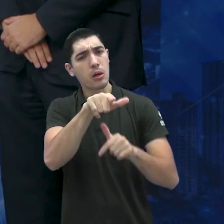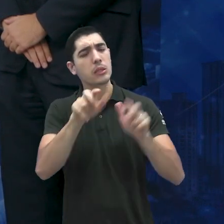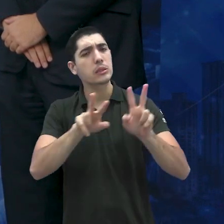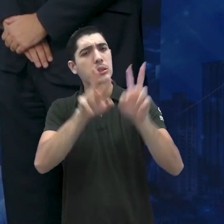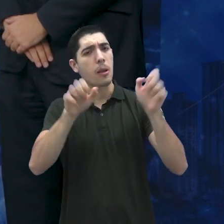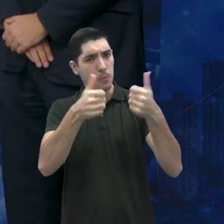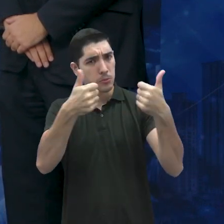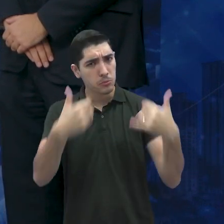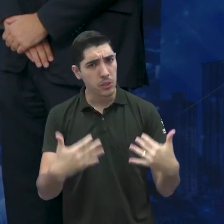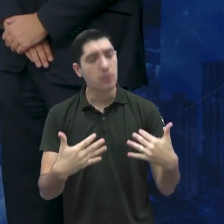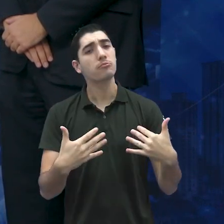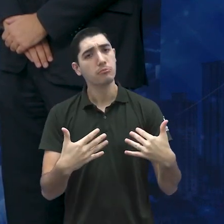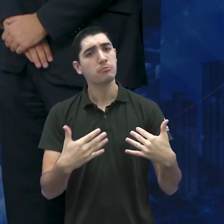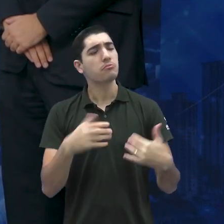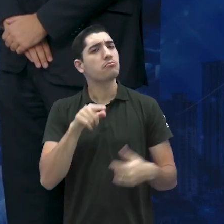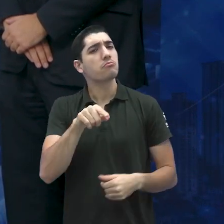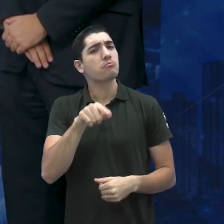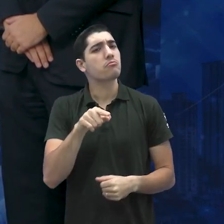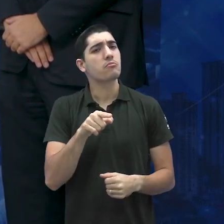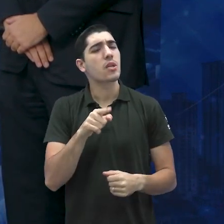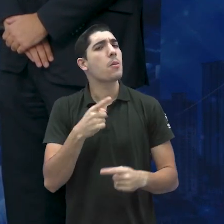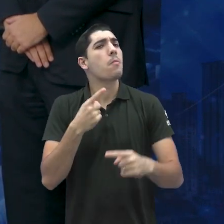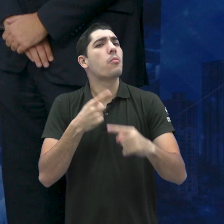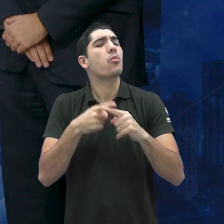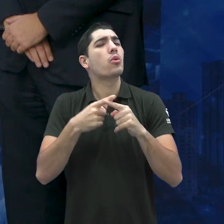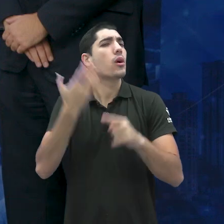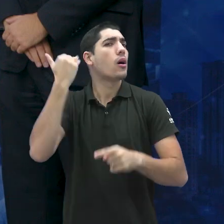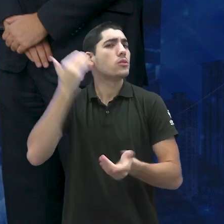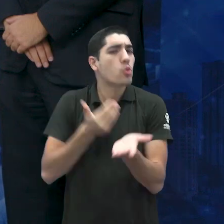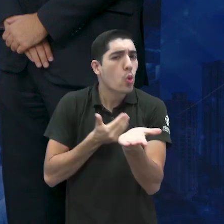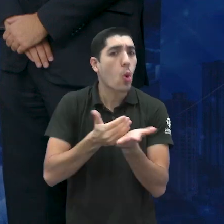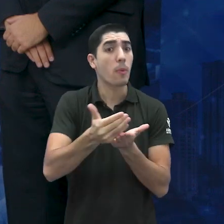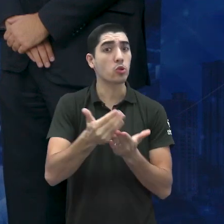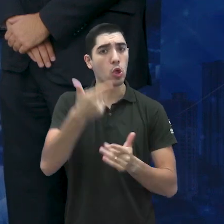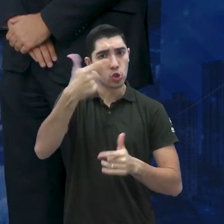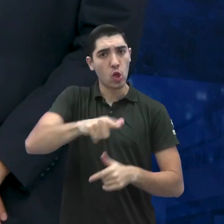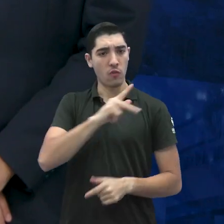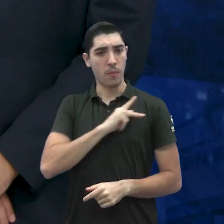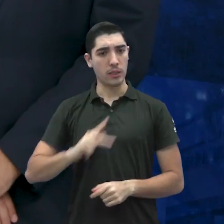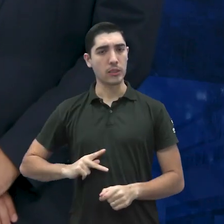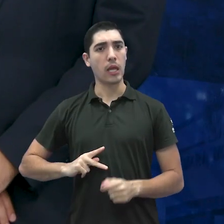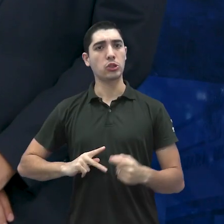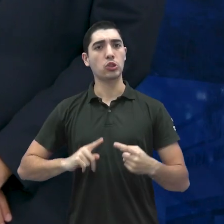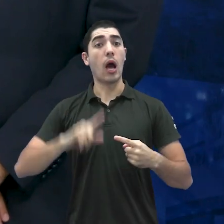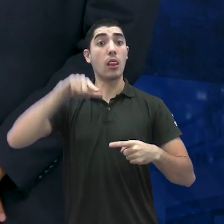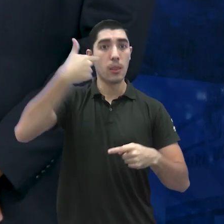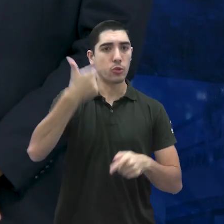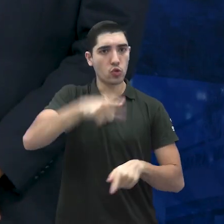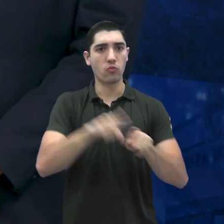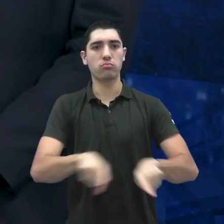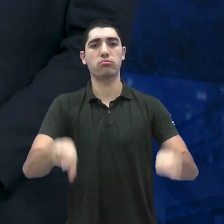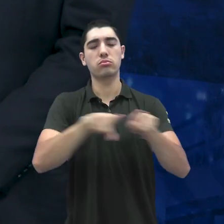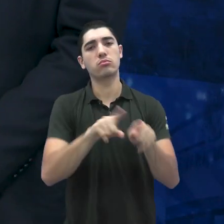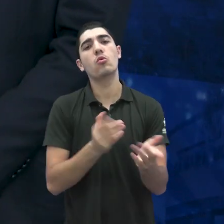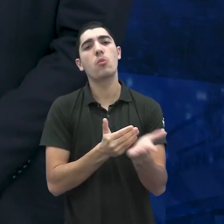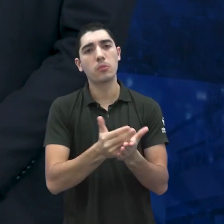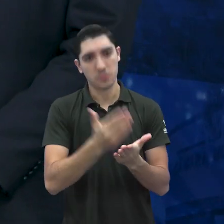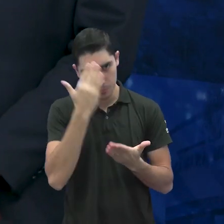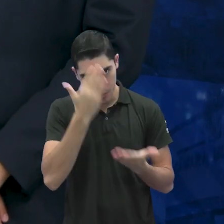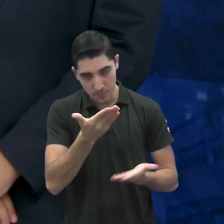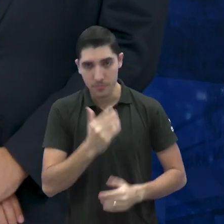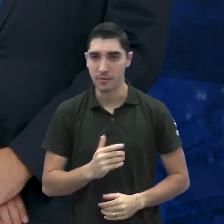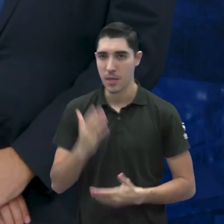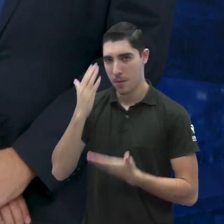desse assunto, né? Quando que surgiu a reeleição no Brasil? Qual que é o modelo atual? Obrigado, Paulo, pelo convite. É um prazer estar aqui com